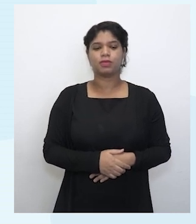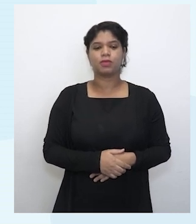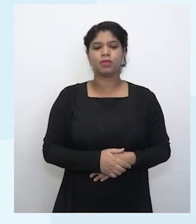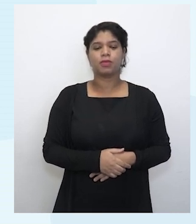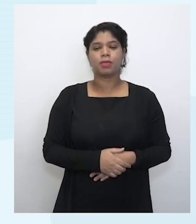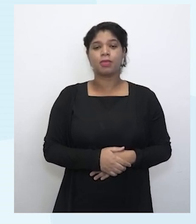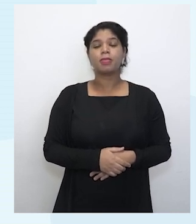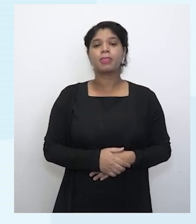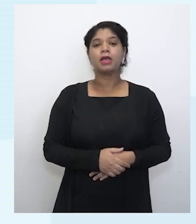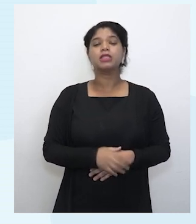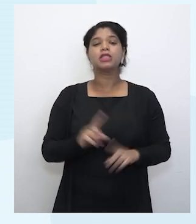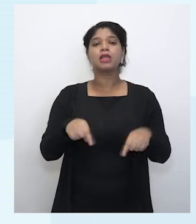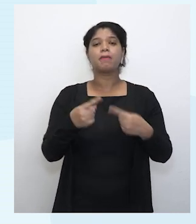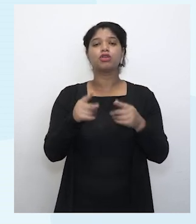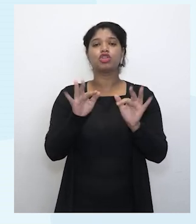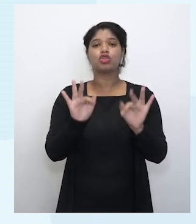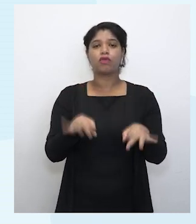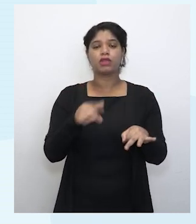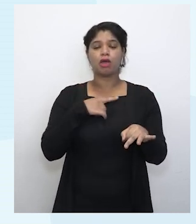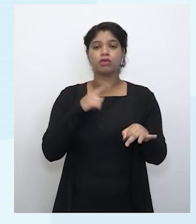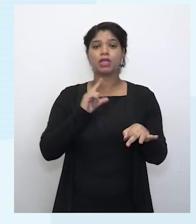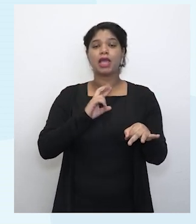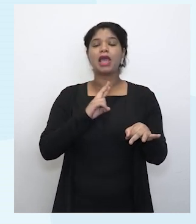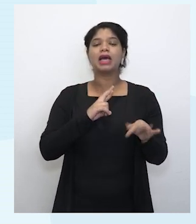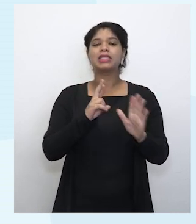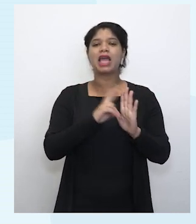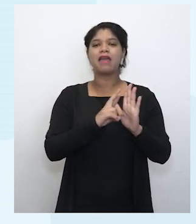mas no final teremos nossas referências.